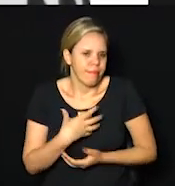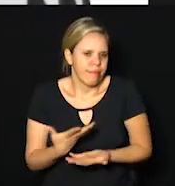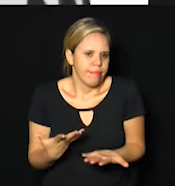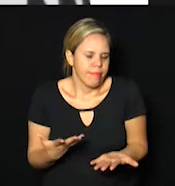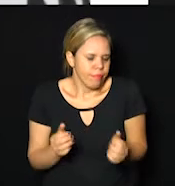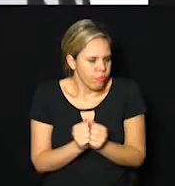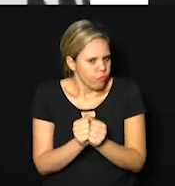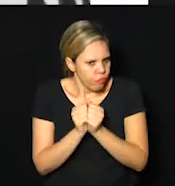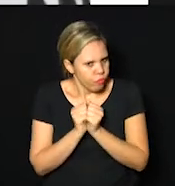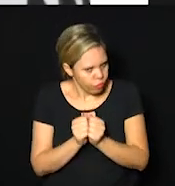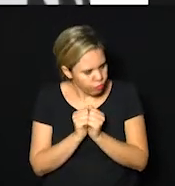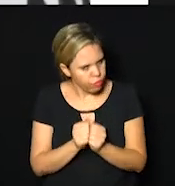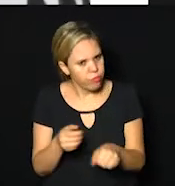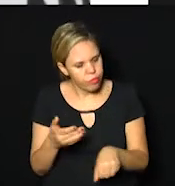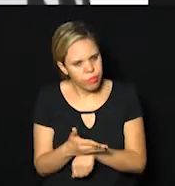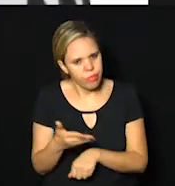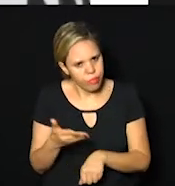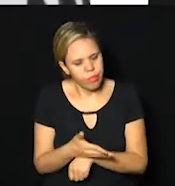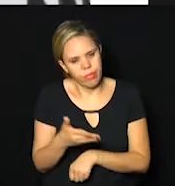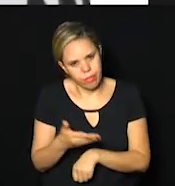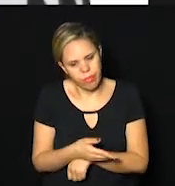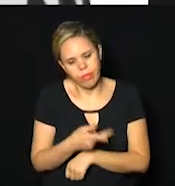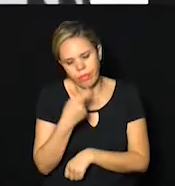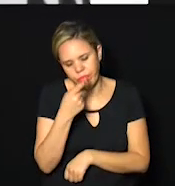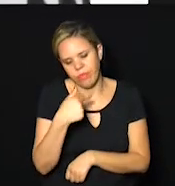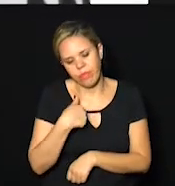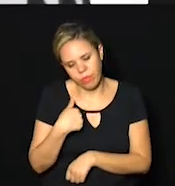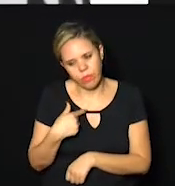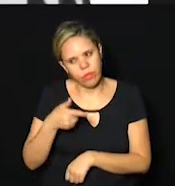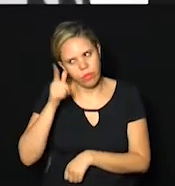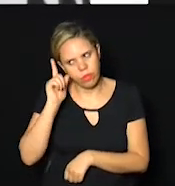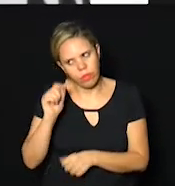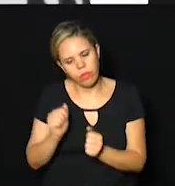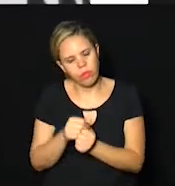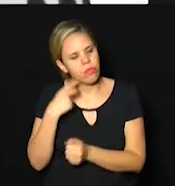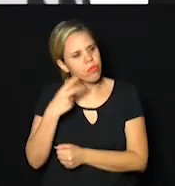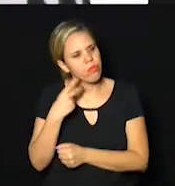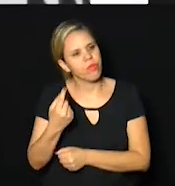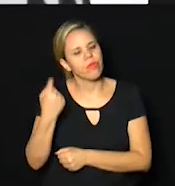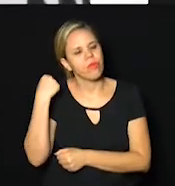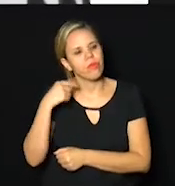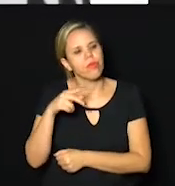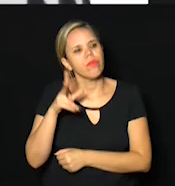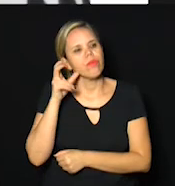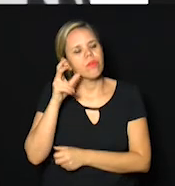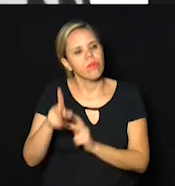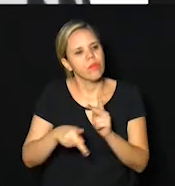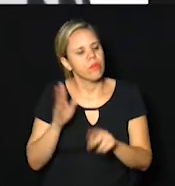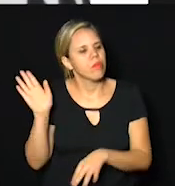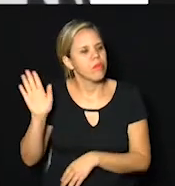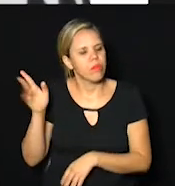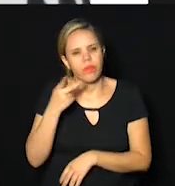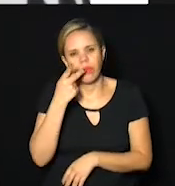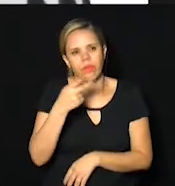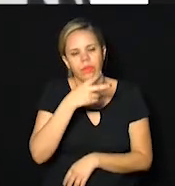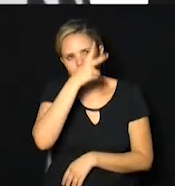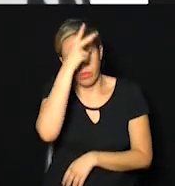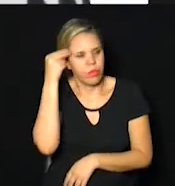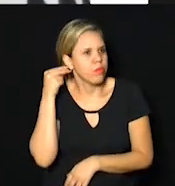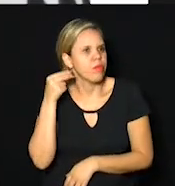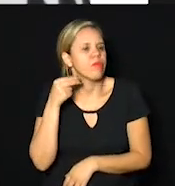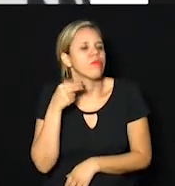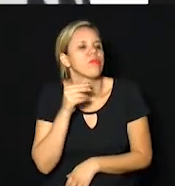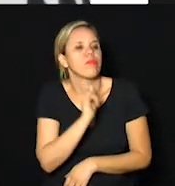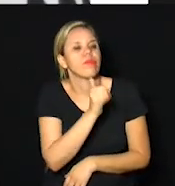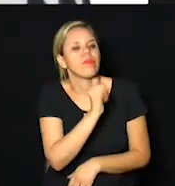parte. Elas podem dizer assim, olha, eu estive ontem com o vereador, ou ouvi ontem o candidato a prefeito, ou falei com